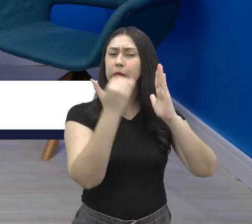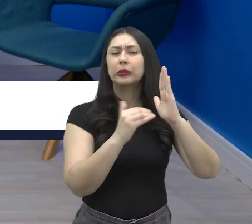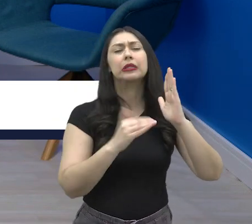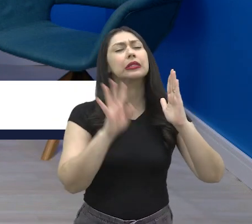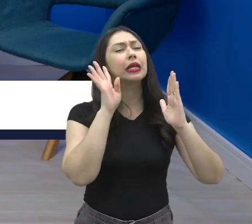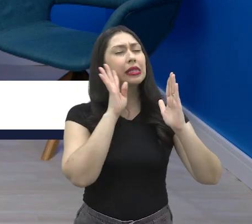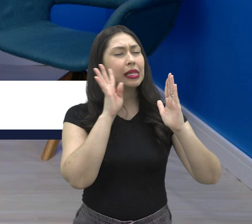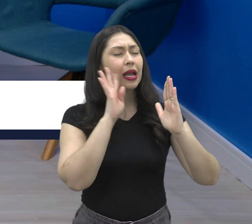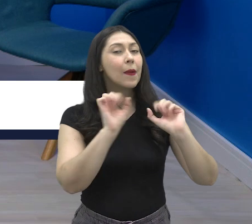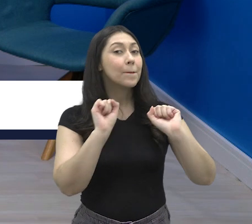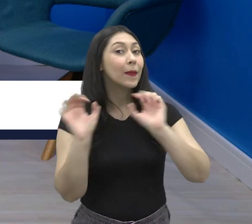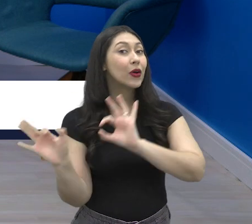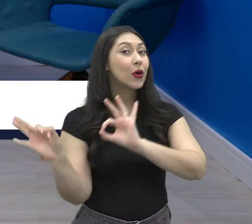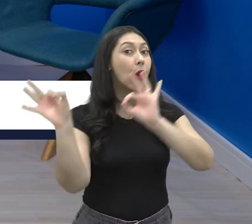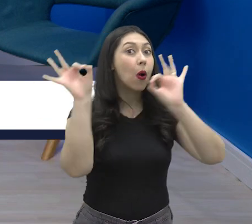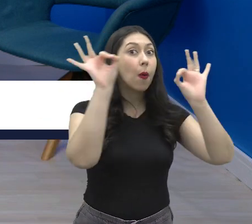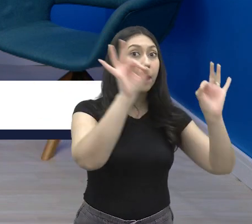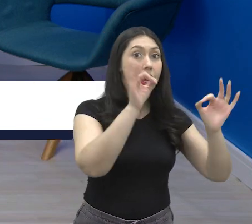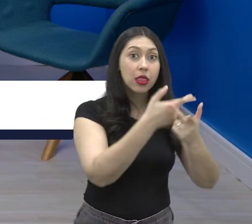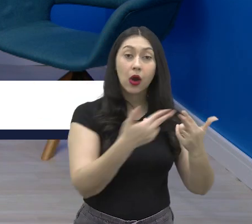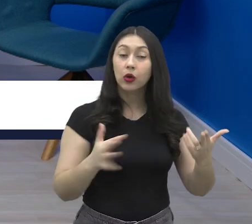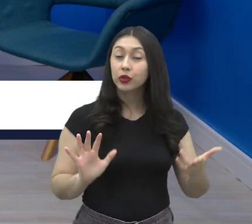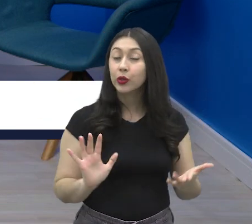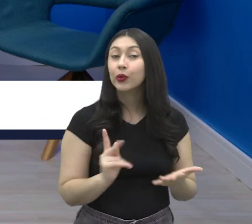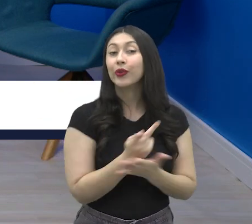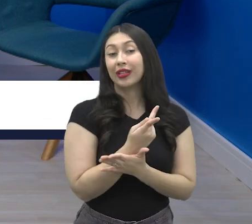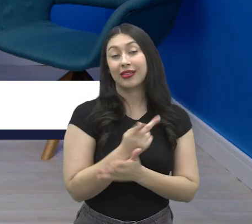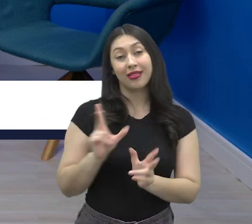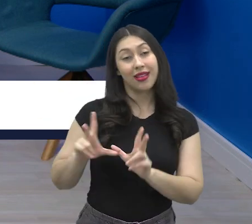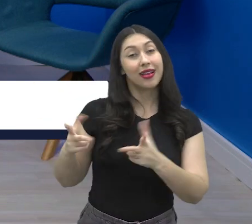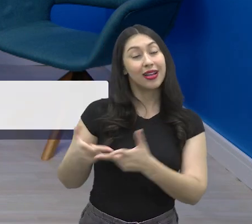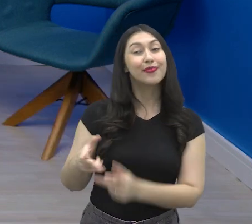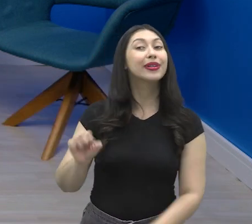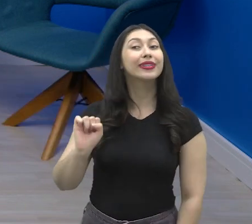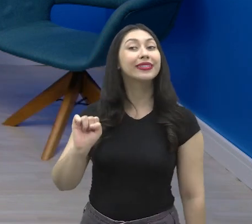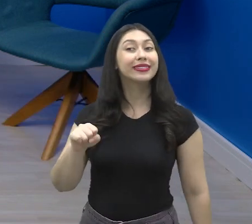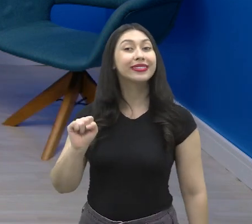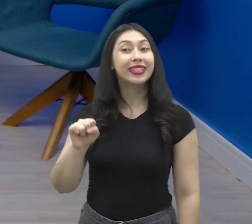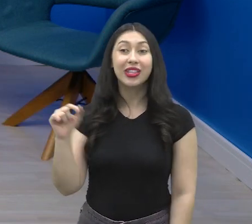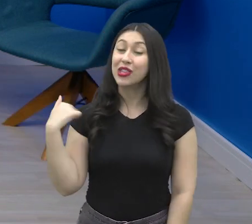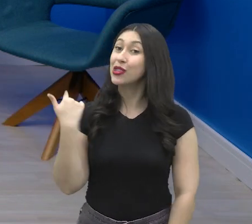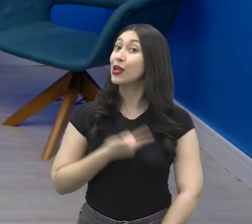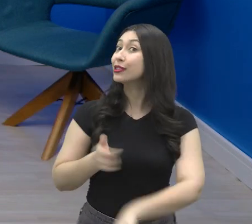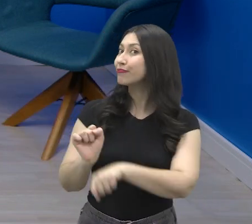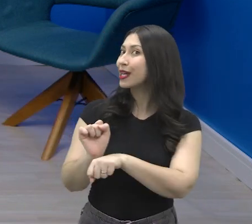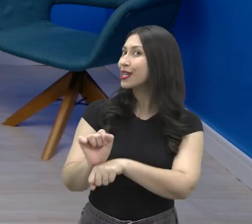muito conteúdo legal. Vocês vão ficar por dentro de tudo que acontece aqui na Câmara, né, Matheus? Com certeza.